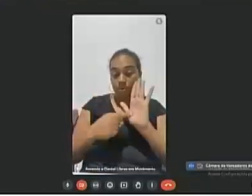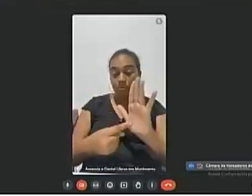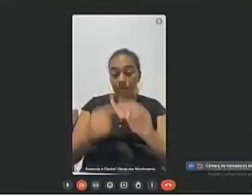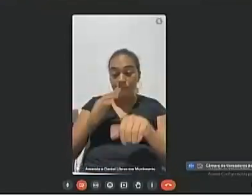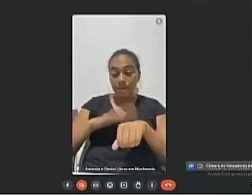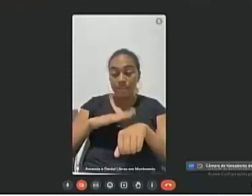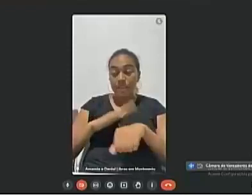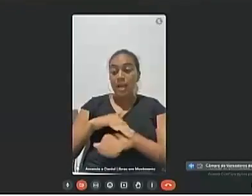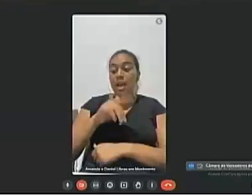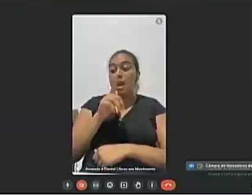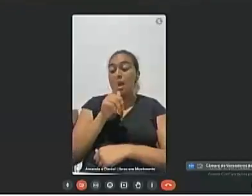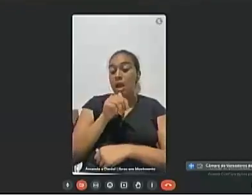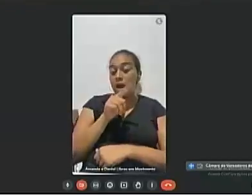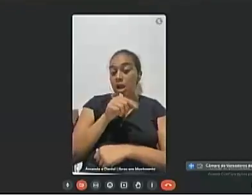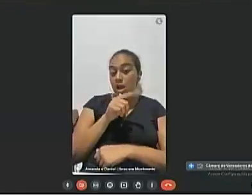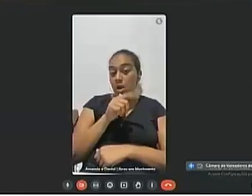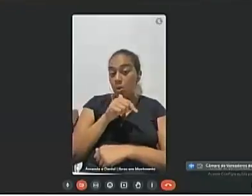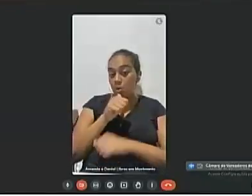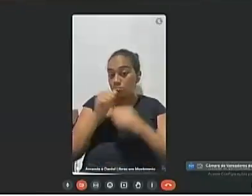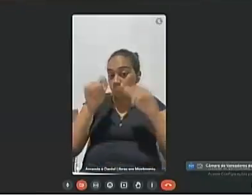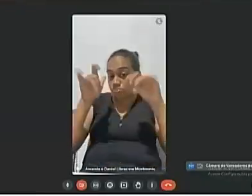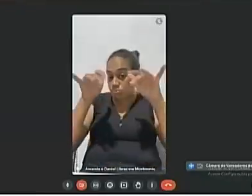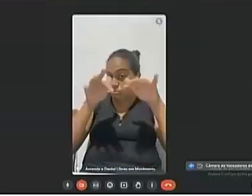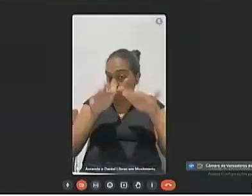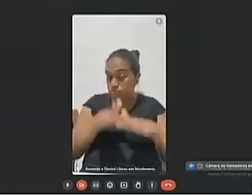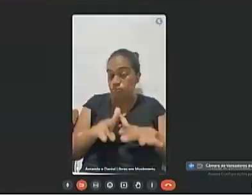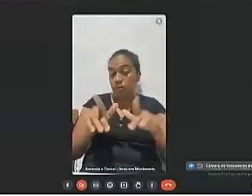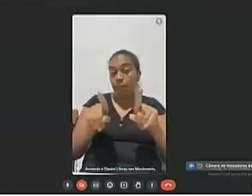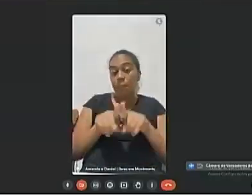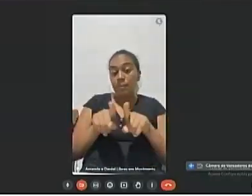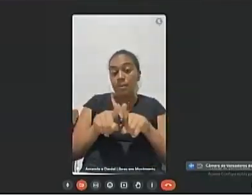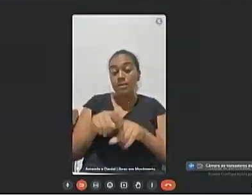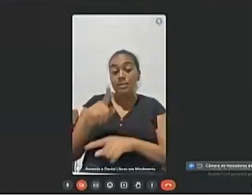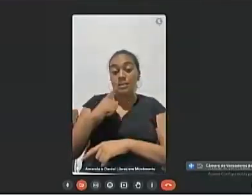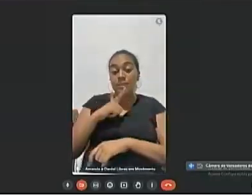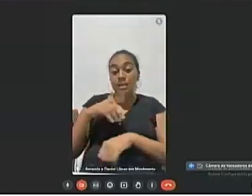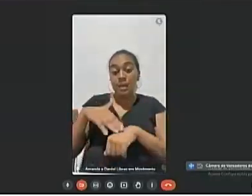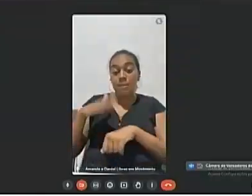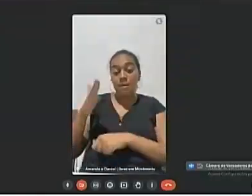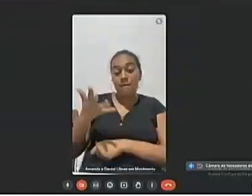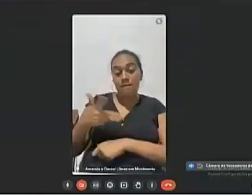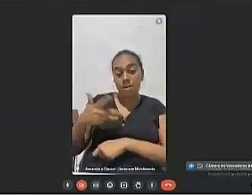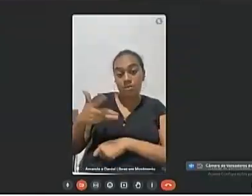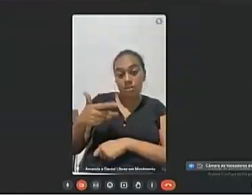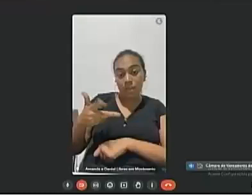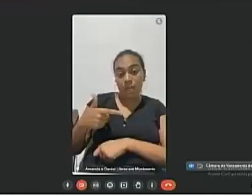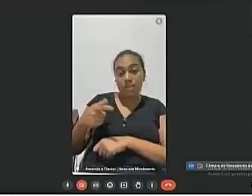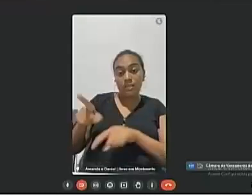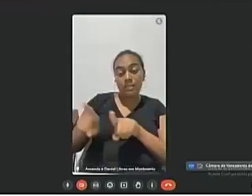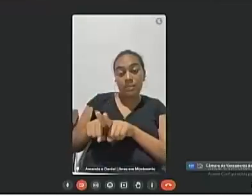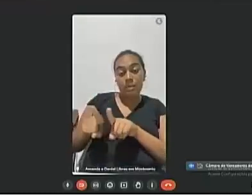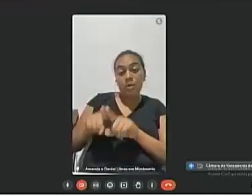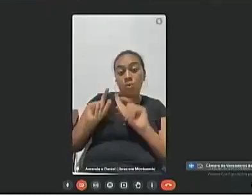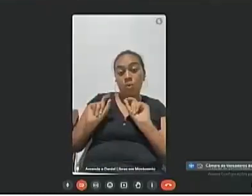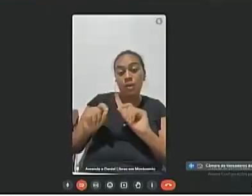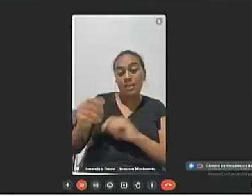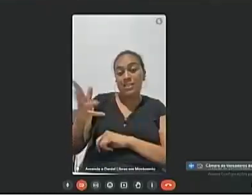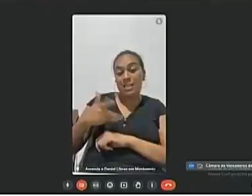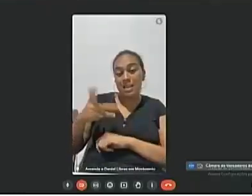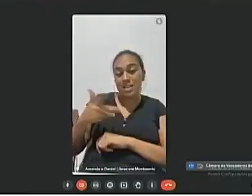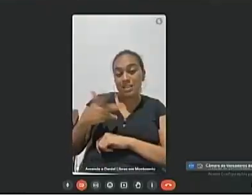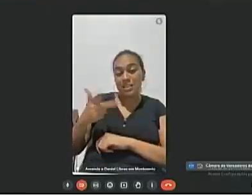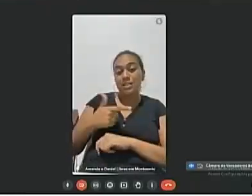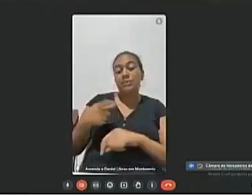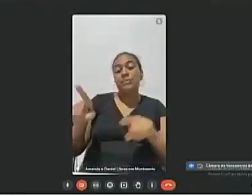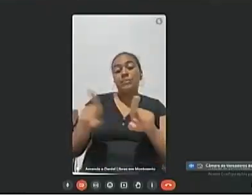água que caia no patamar abaixo e adquira ainda mais velocidade, proporcionando aceleração e,